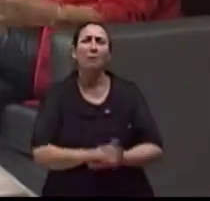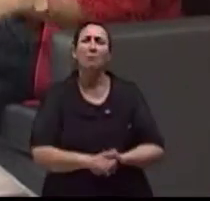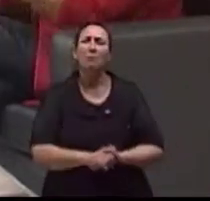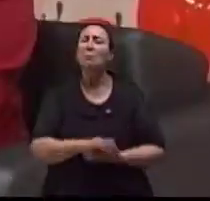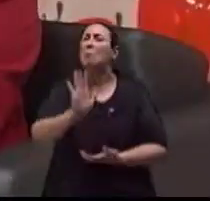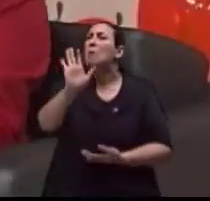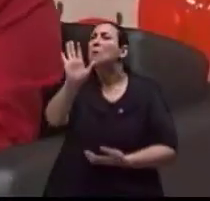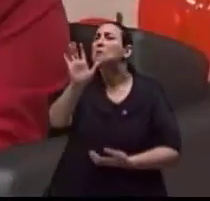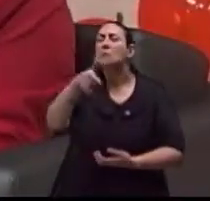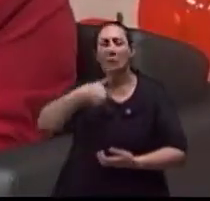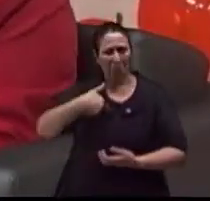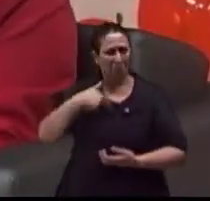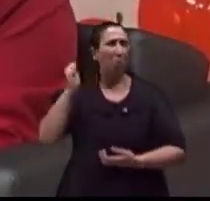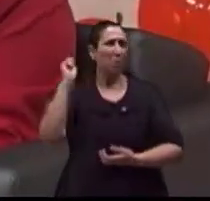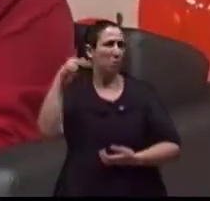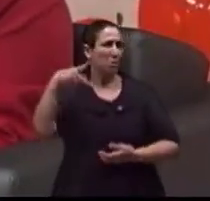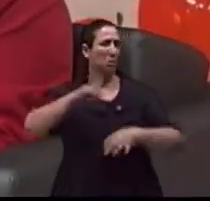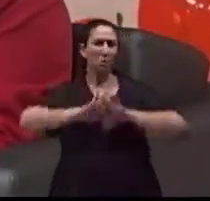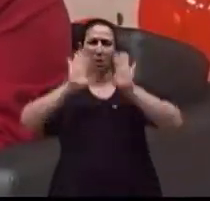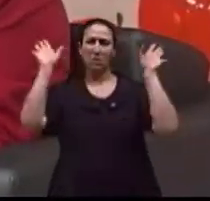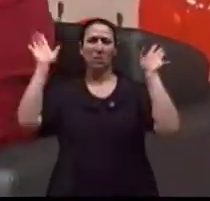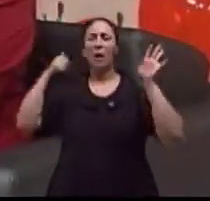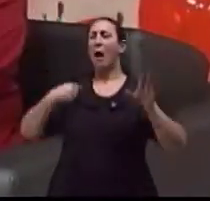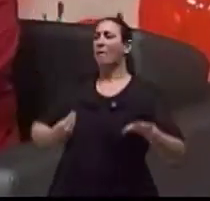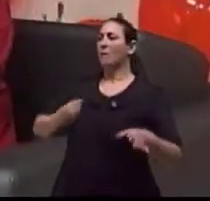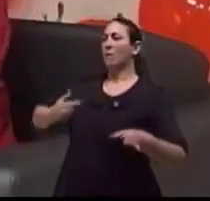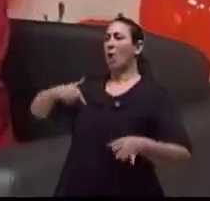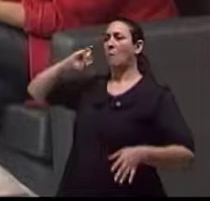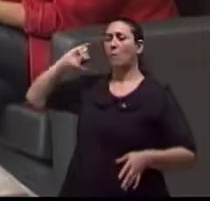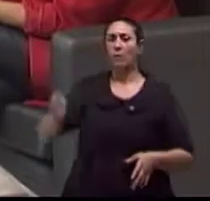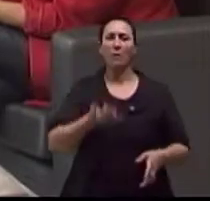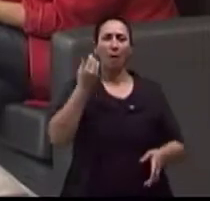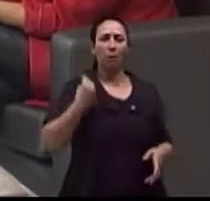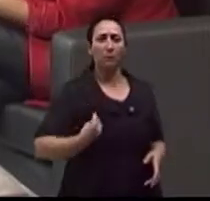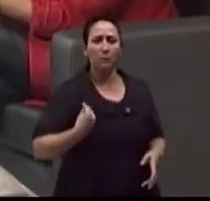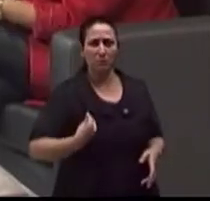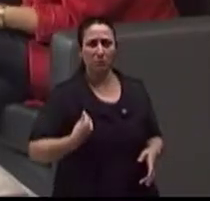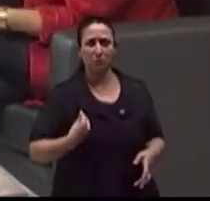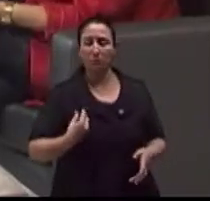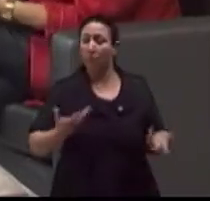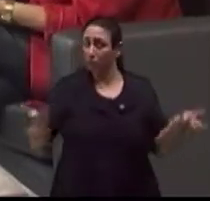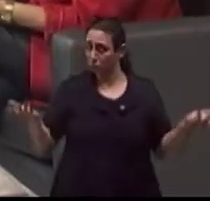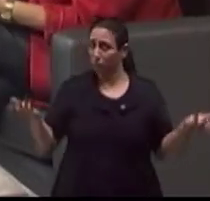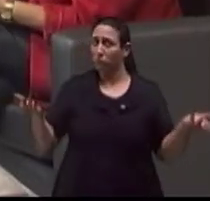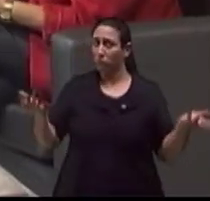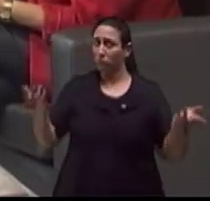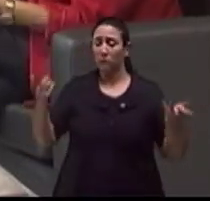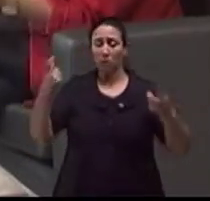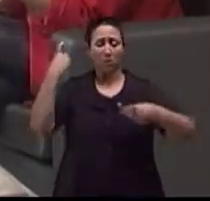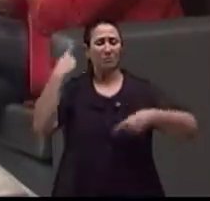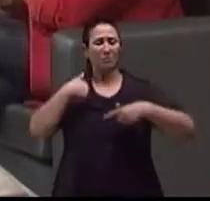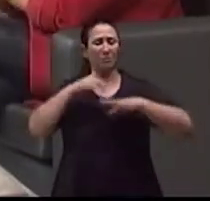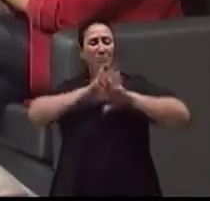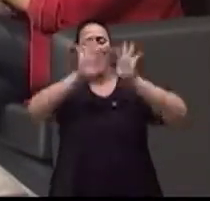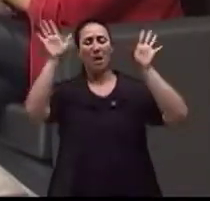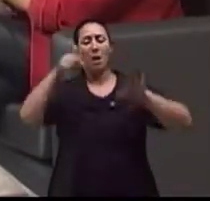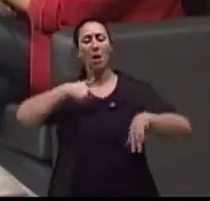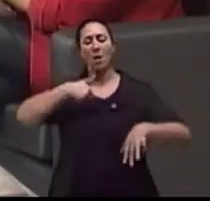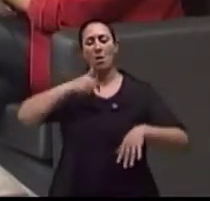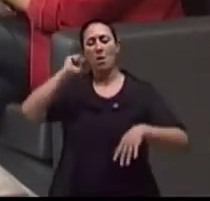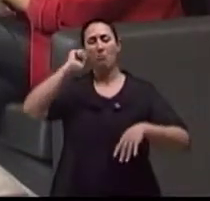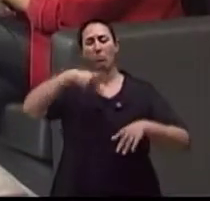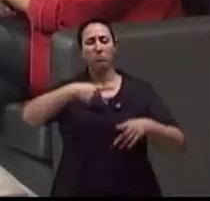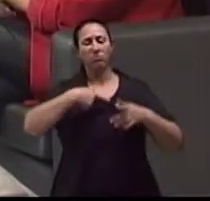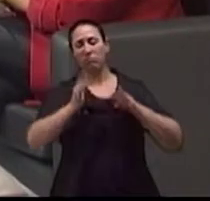assim mas professora me aposentei para vida exato e as duas seleções junto e aí eu não sexual vai junto e isso é só